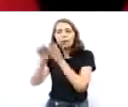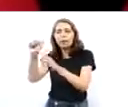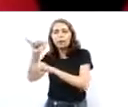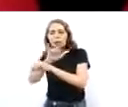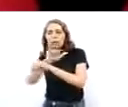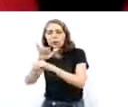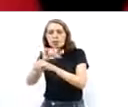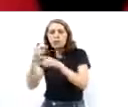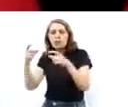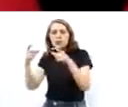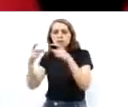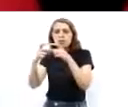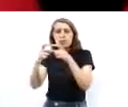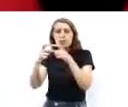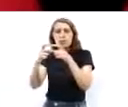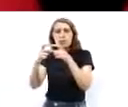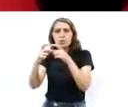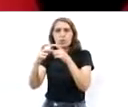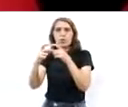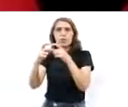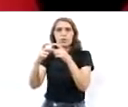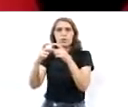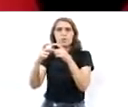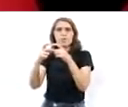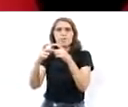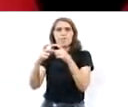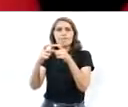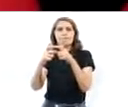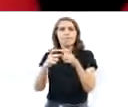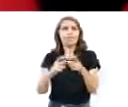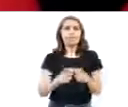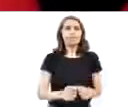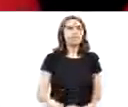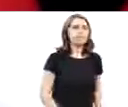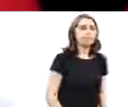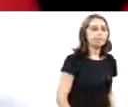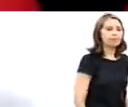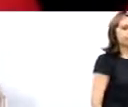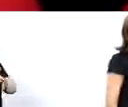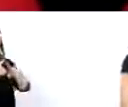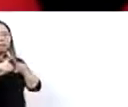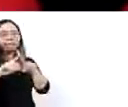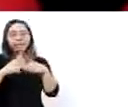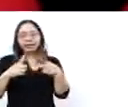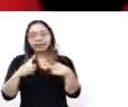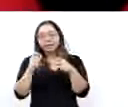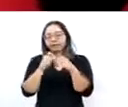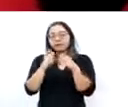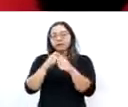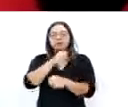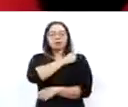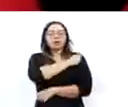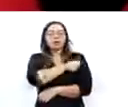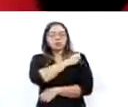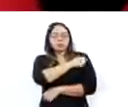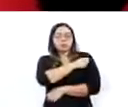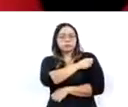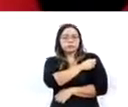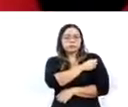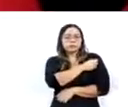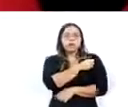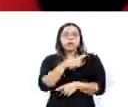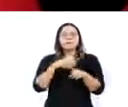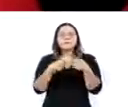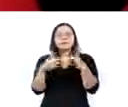da aprendizagem, mas que faça com que o aluno não fique estagnado, reprovado. Mas chegará um momento que, se